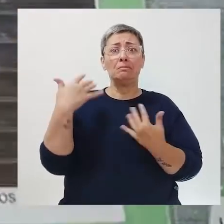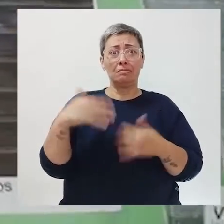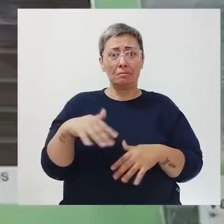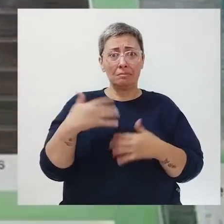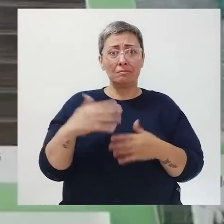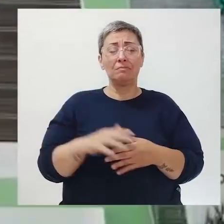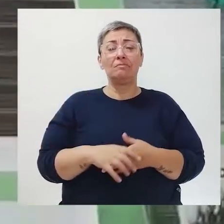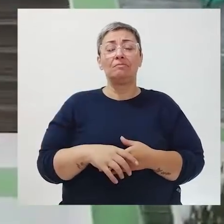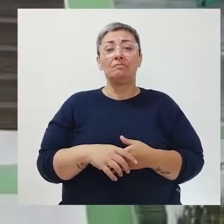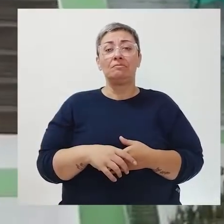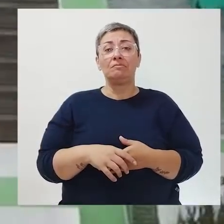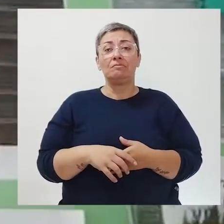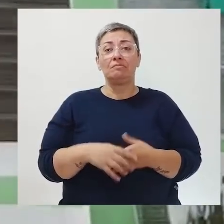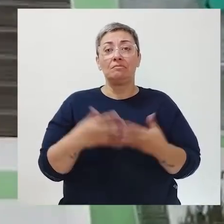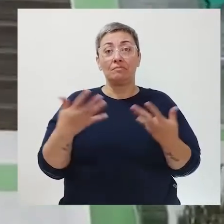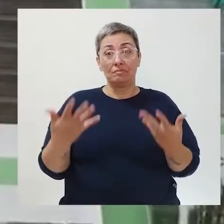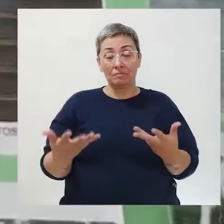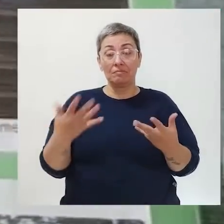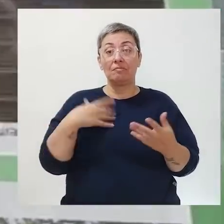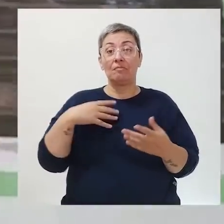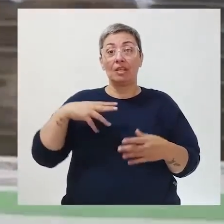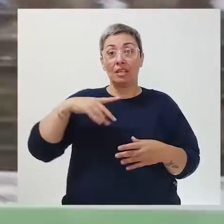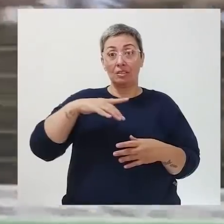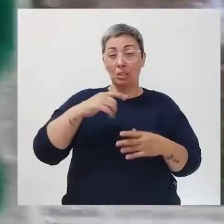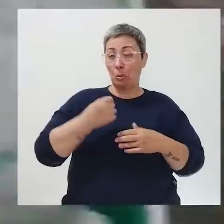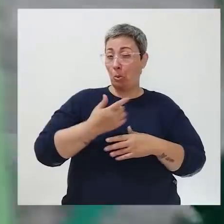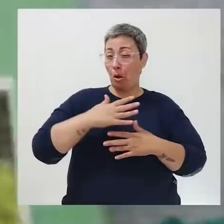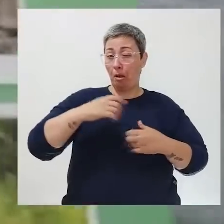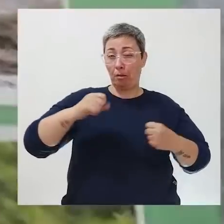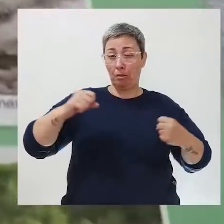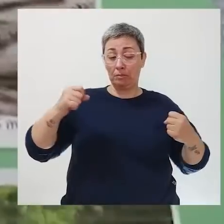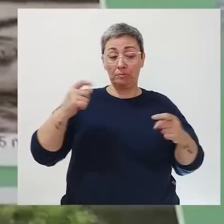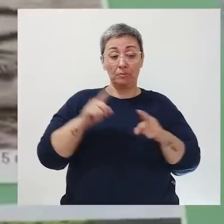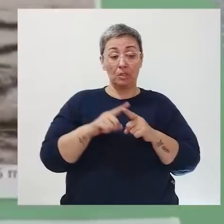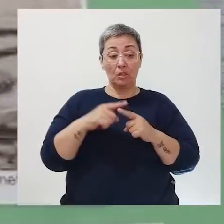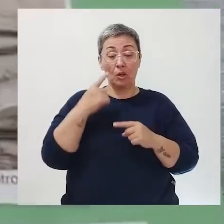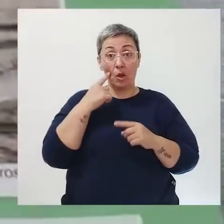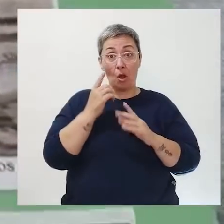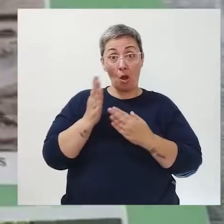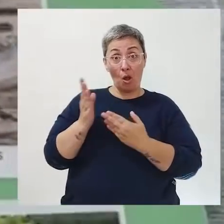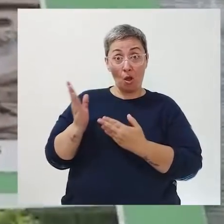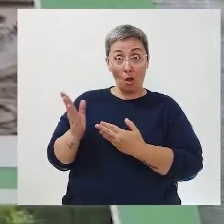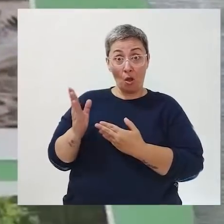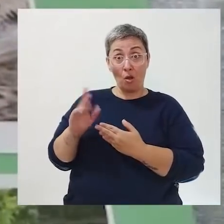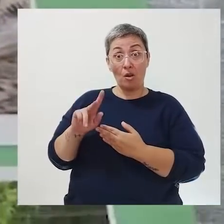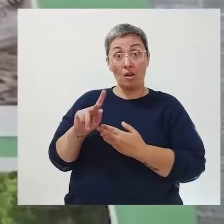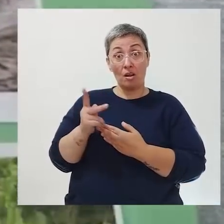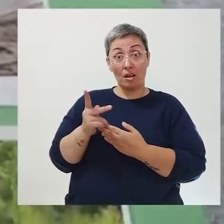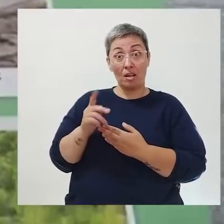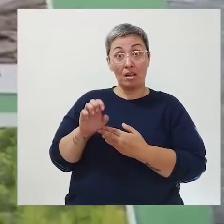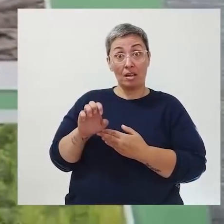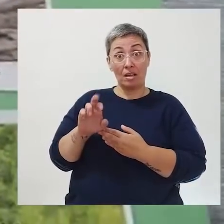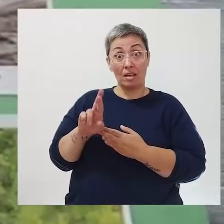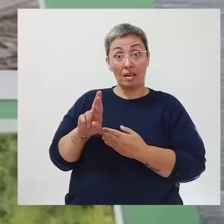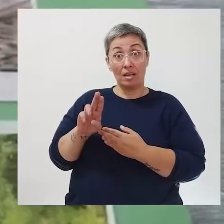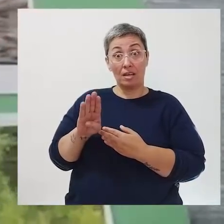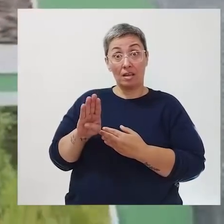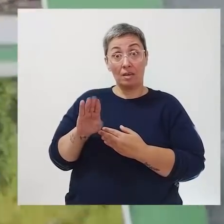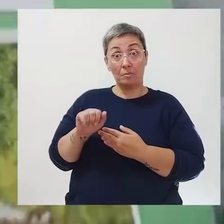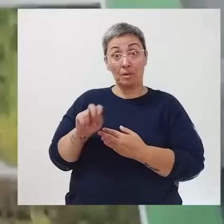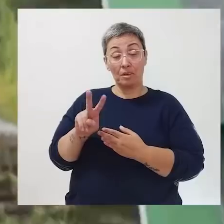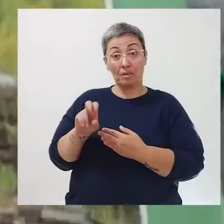de altura, tal. Então, eles eram enormes. Nesses casos aqui, ó, são os herbívoros, tá? Que eles